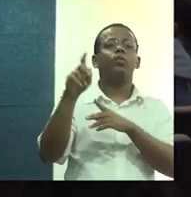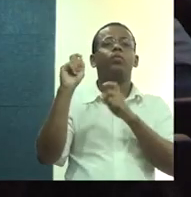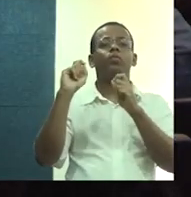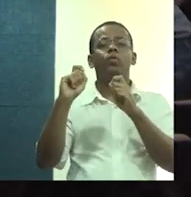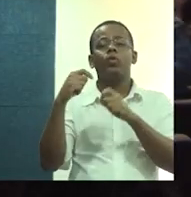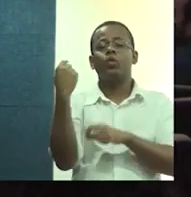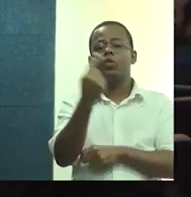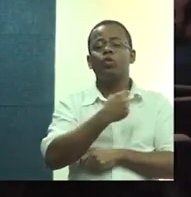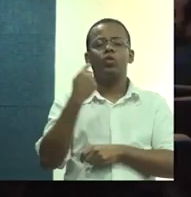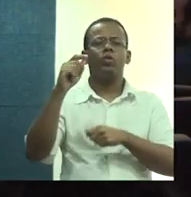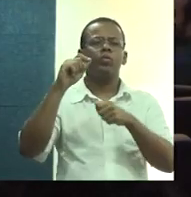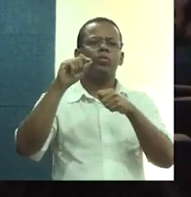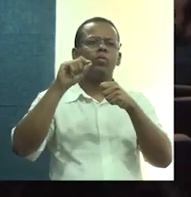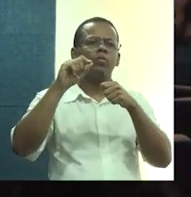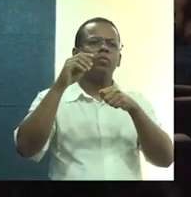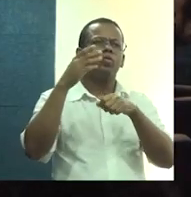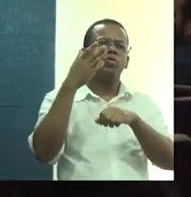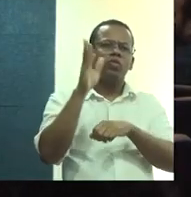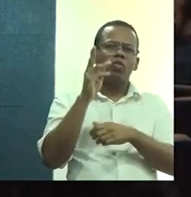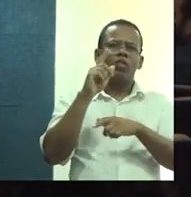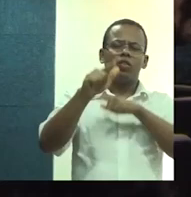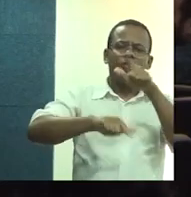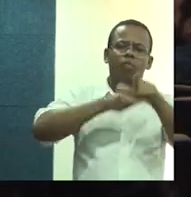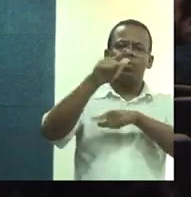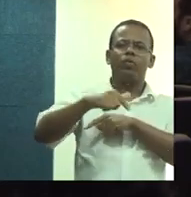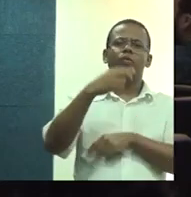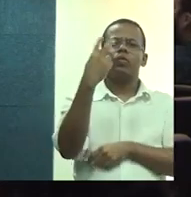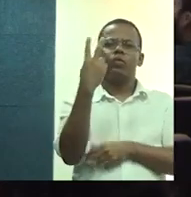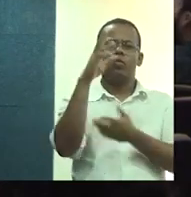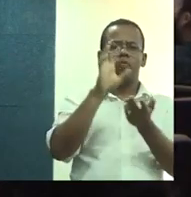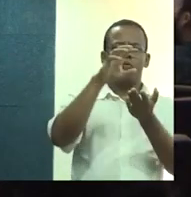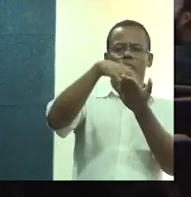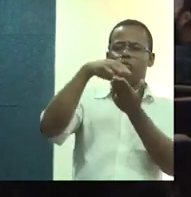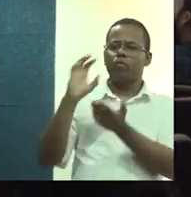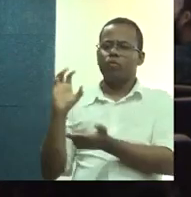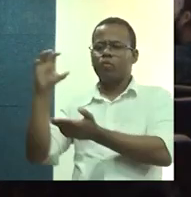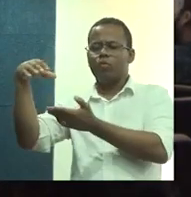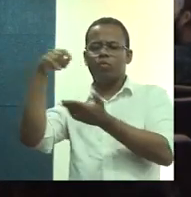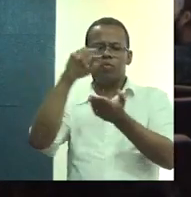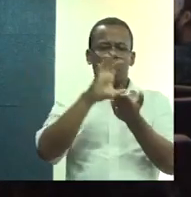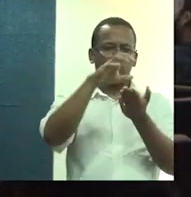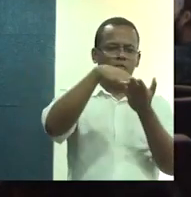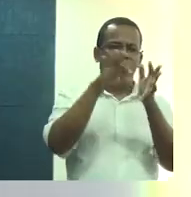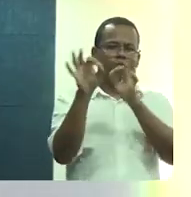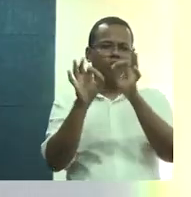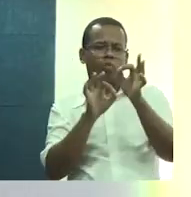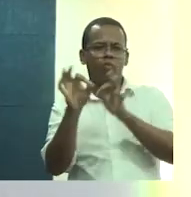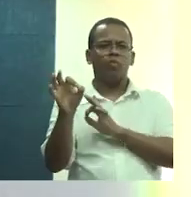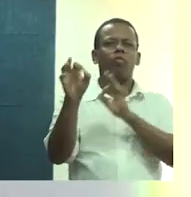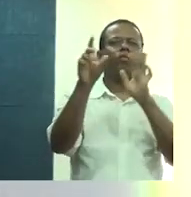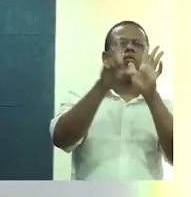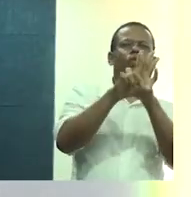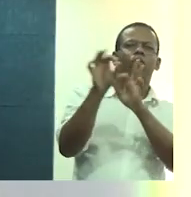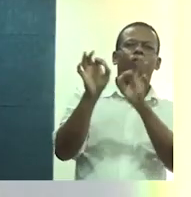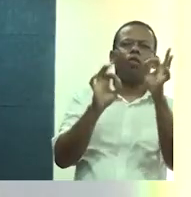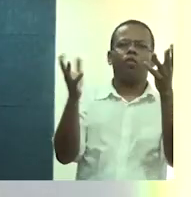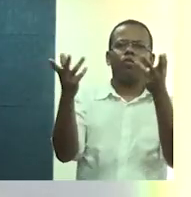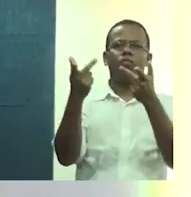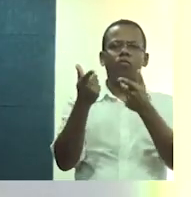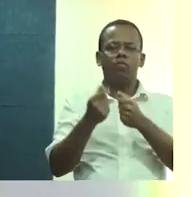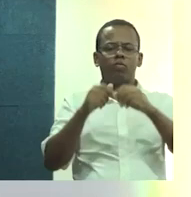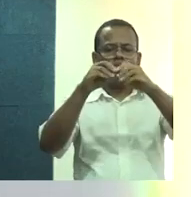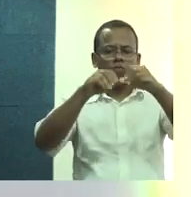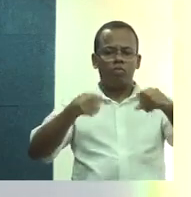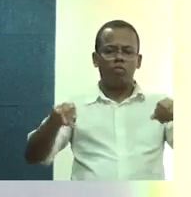nós estamos atuando em dois departamentos principais um departamento que trata a regularização a urbanização integrada a